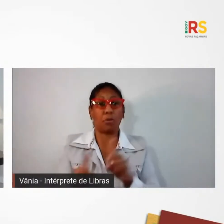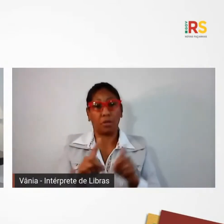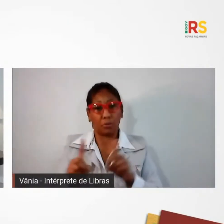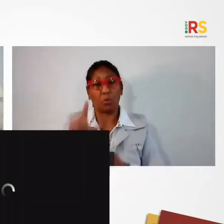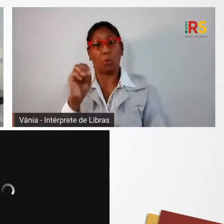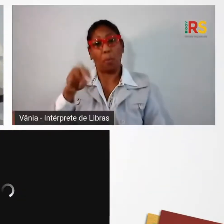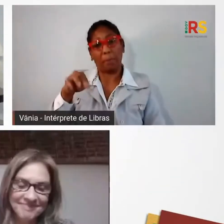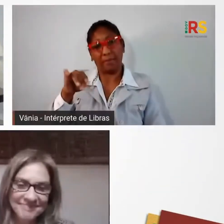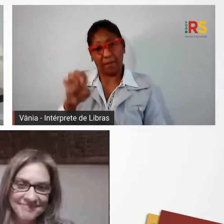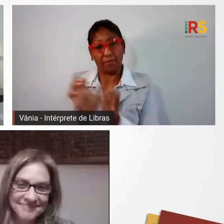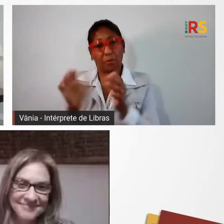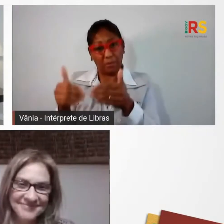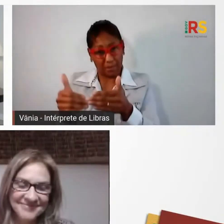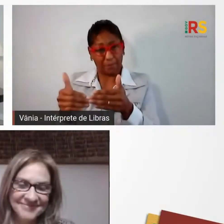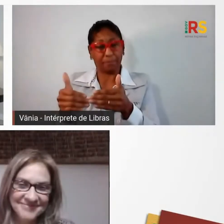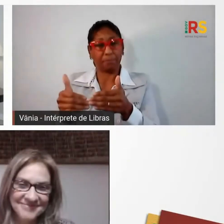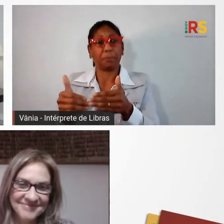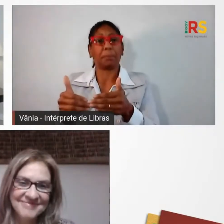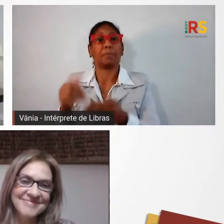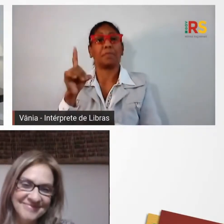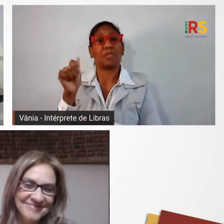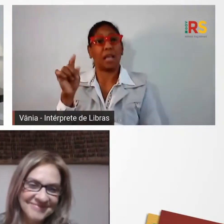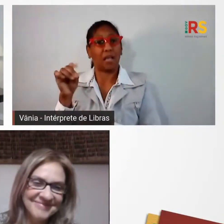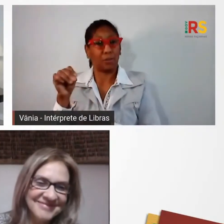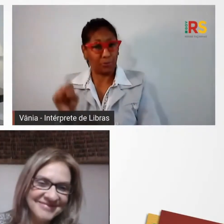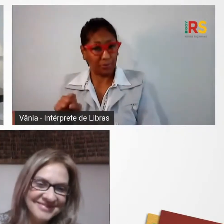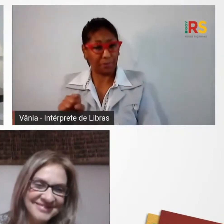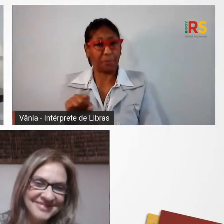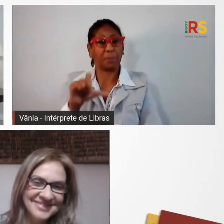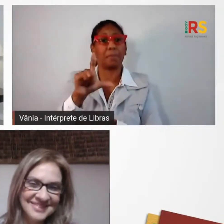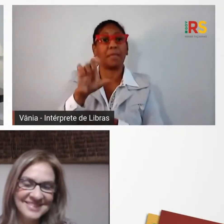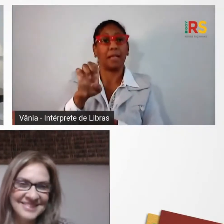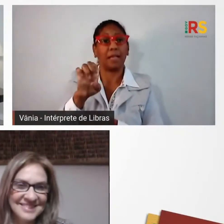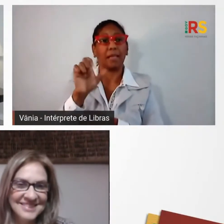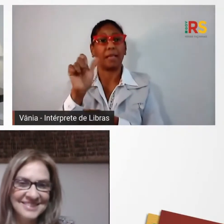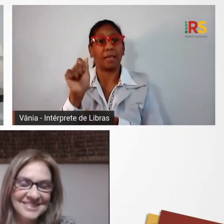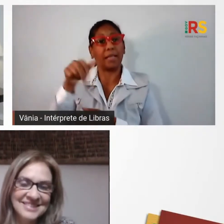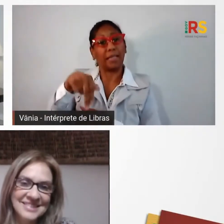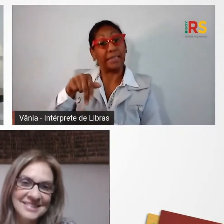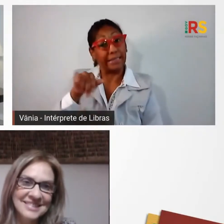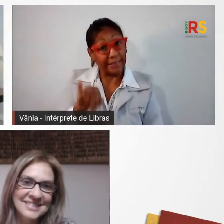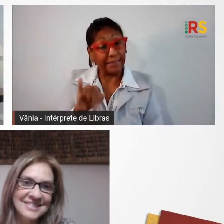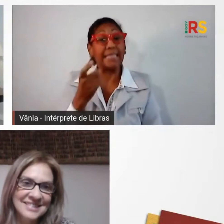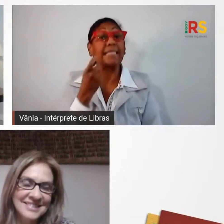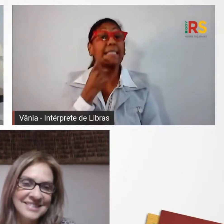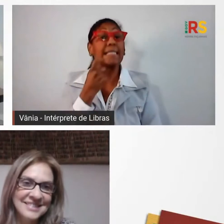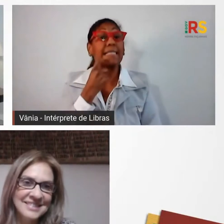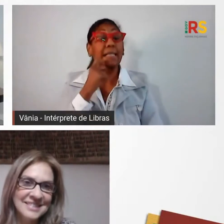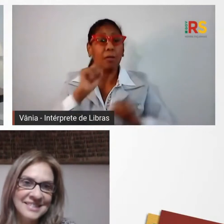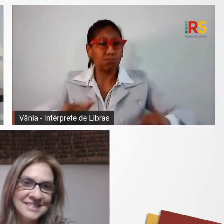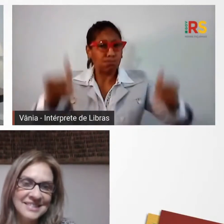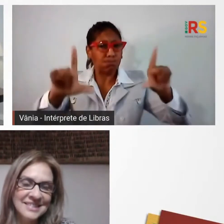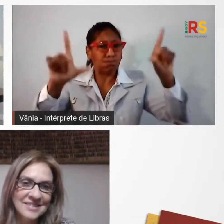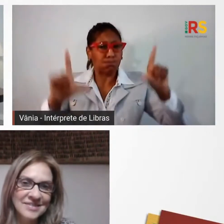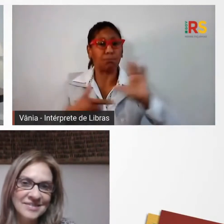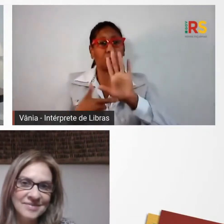de Dados, a Leani Lemos. Seja bem-vinda aqui, a Leani. Na sexta-feira, nós apresentamos